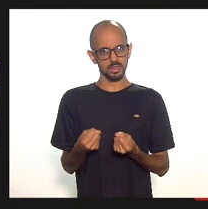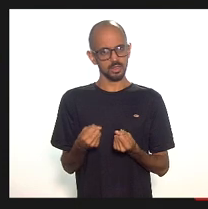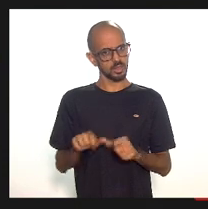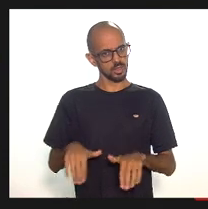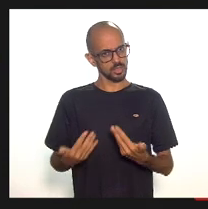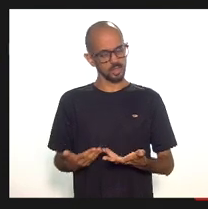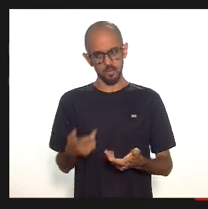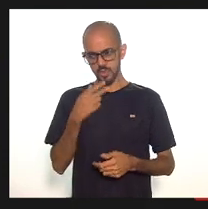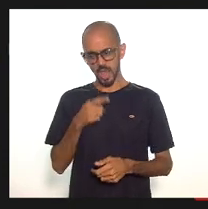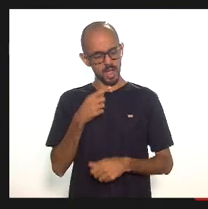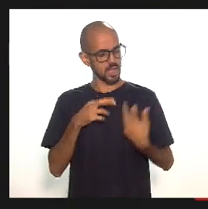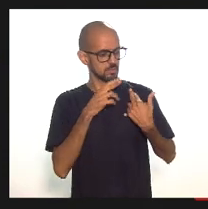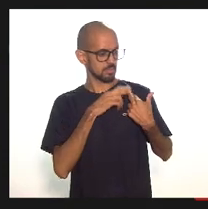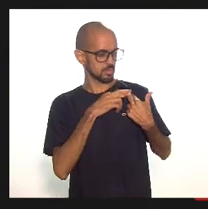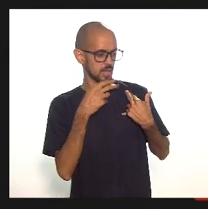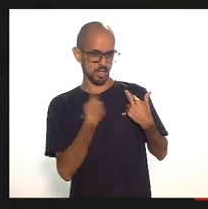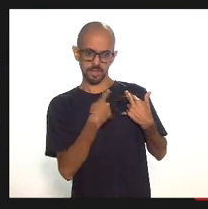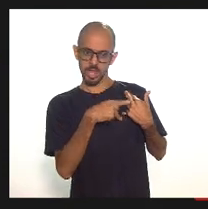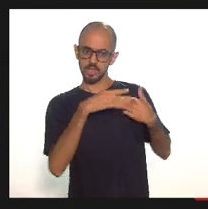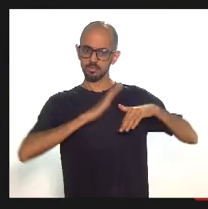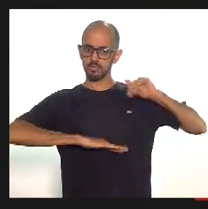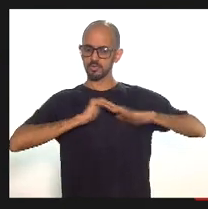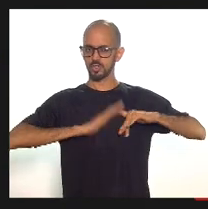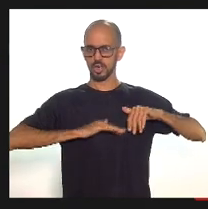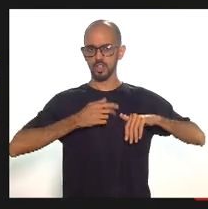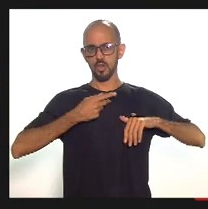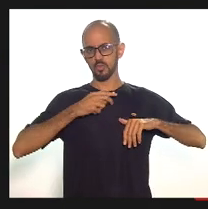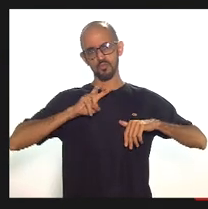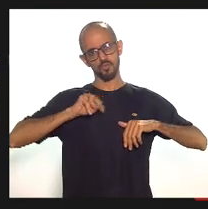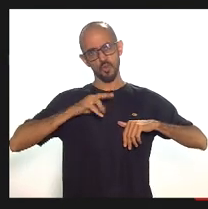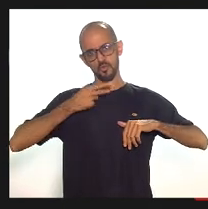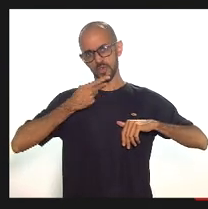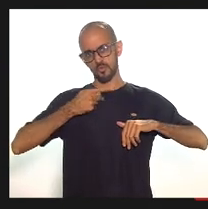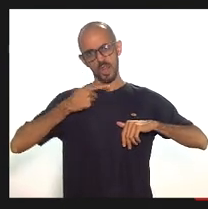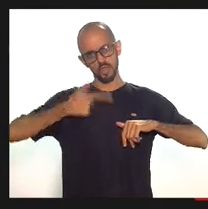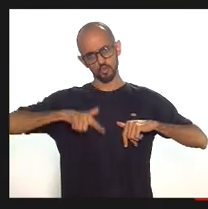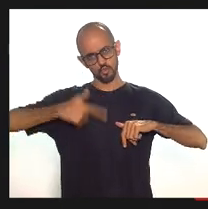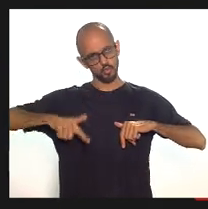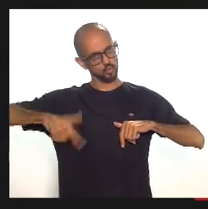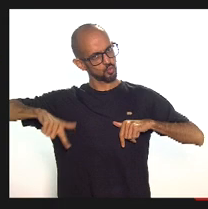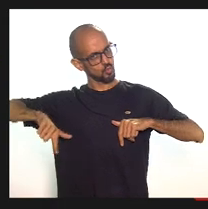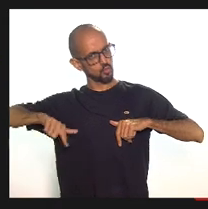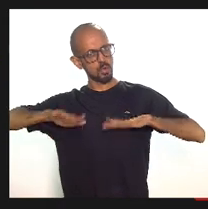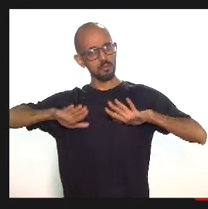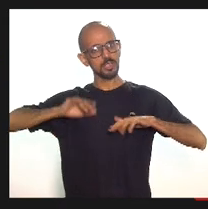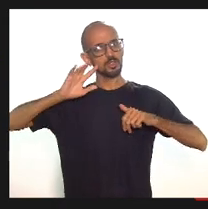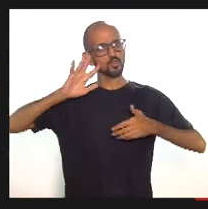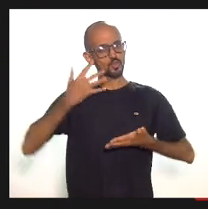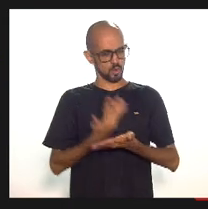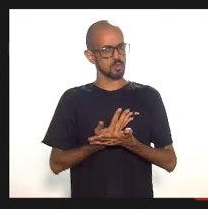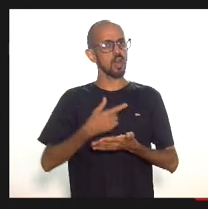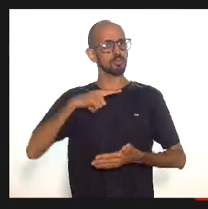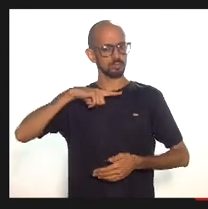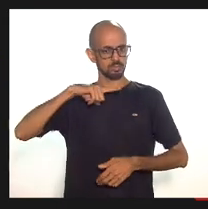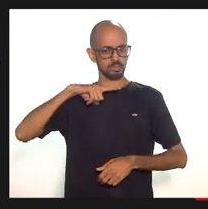para os profissionais. Eu não vou ser repetitivo. Agora, tem uma solução. A abertura do leite é